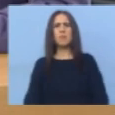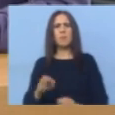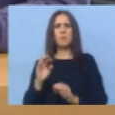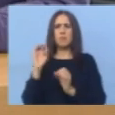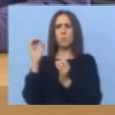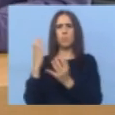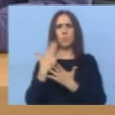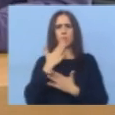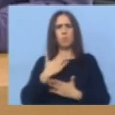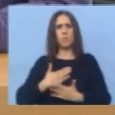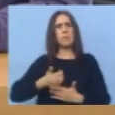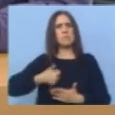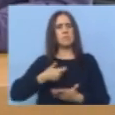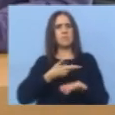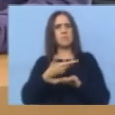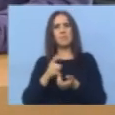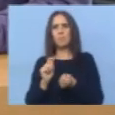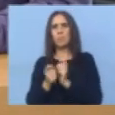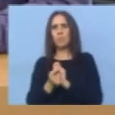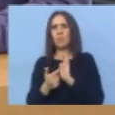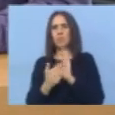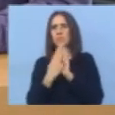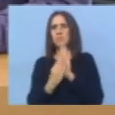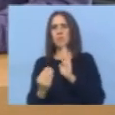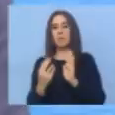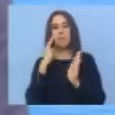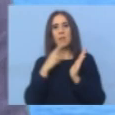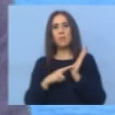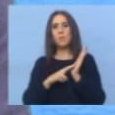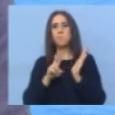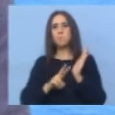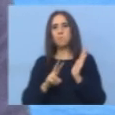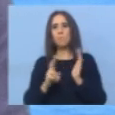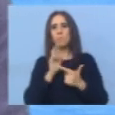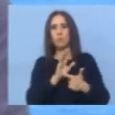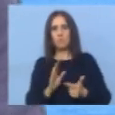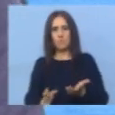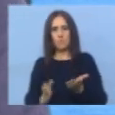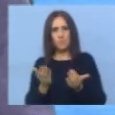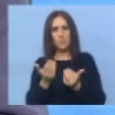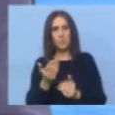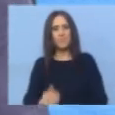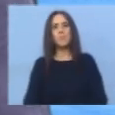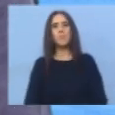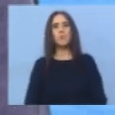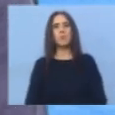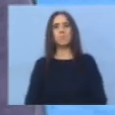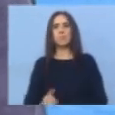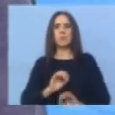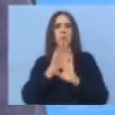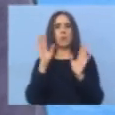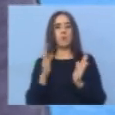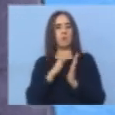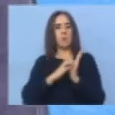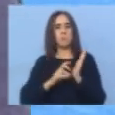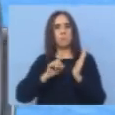verdadeiramente essencial e é essa a mudança paradigmática. A segunda leitura mostra claramente isso, não é? Enquanto na primeira temos a narração